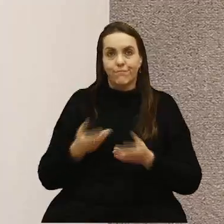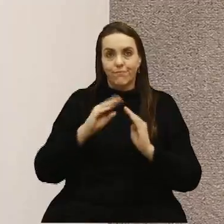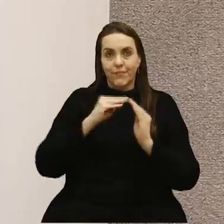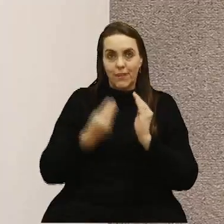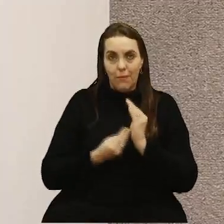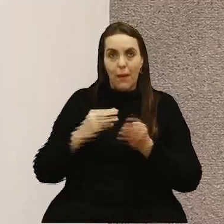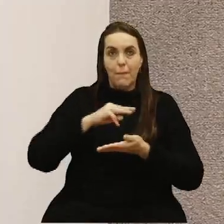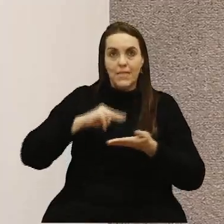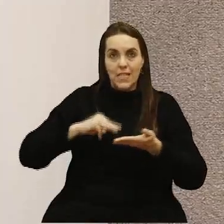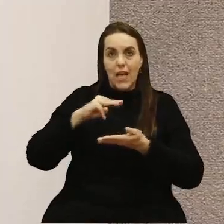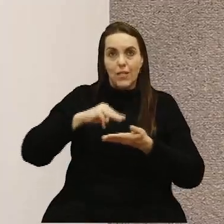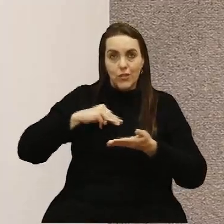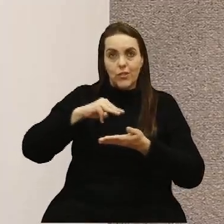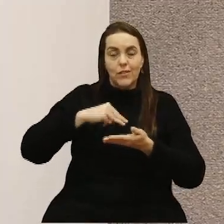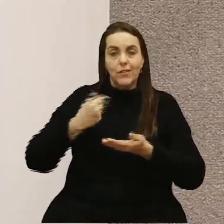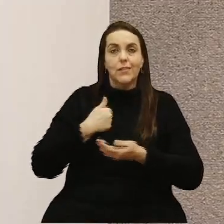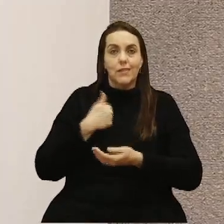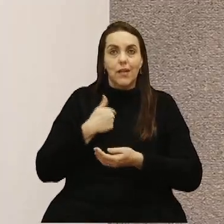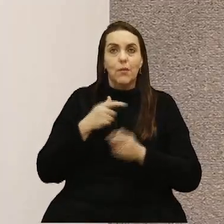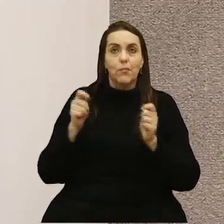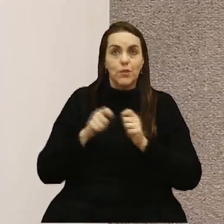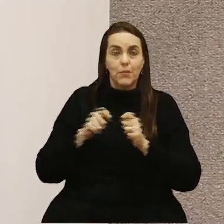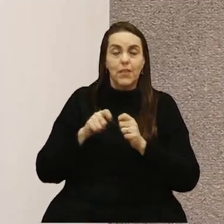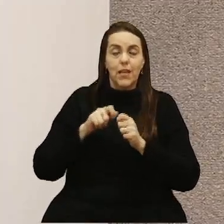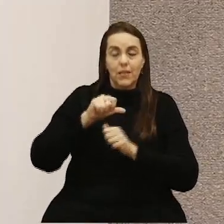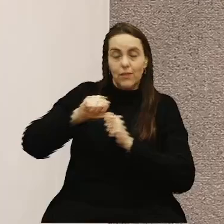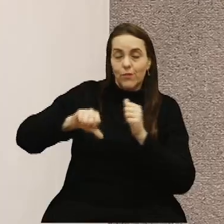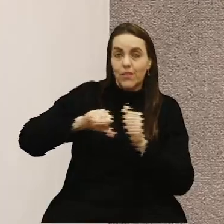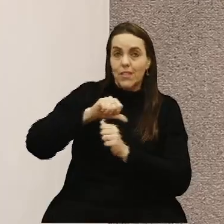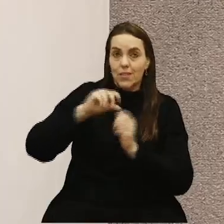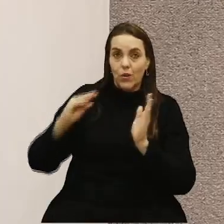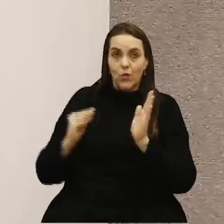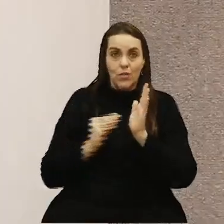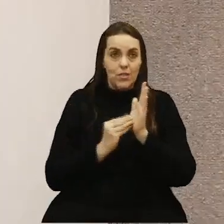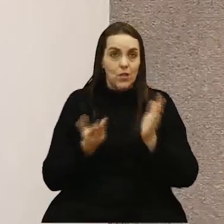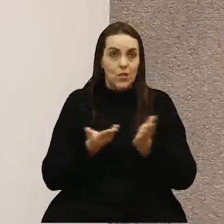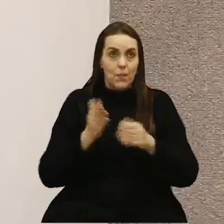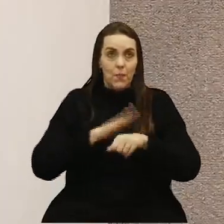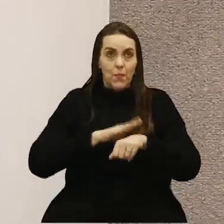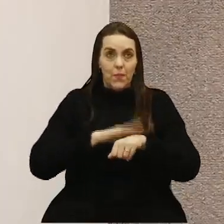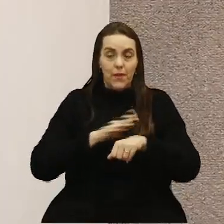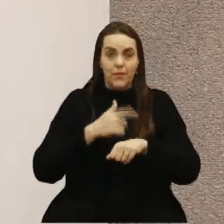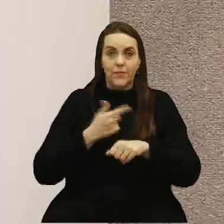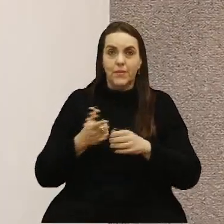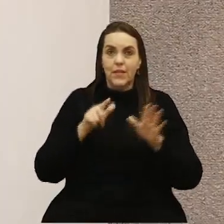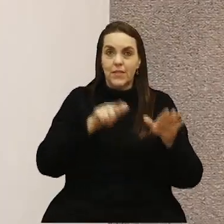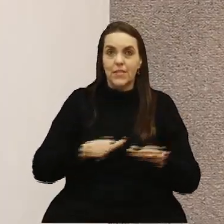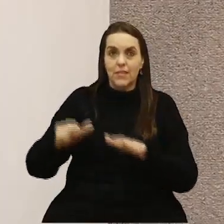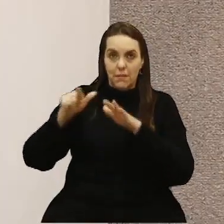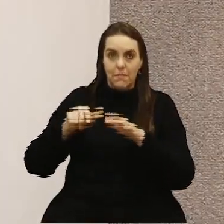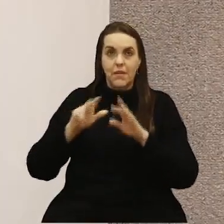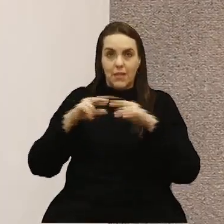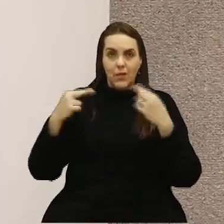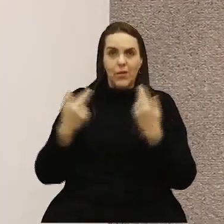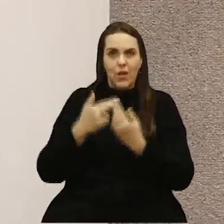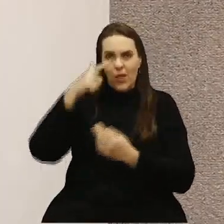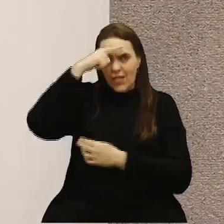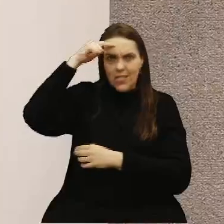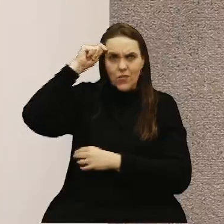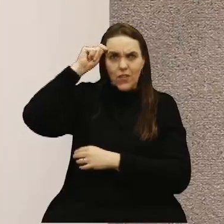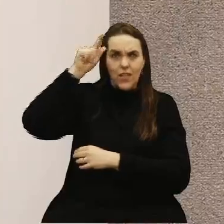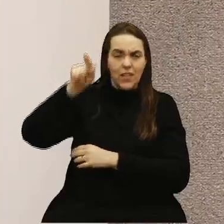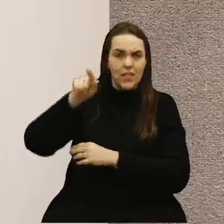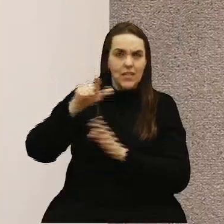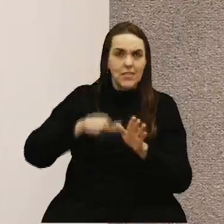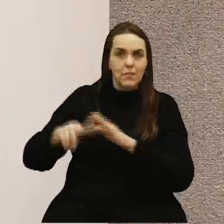em razão dessa possibilidade de alteração e inclusão nesse momento. E dito pela própria Silvana, nessa semana nós tivemos reunião, né, Silvana? Ou melhor, na semana